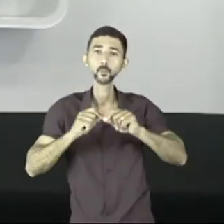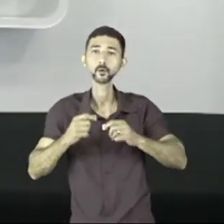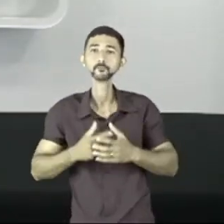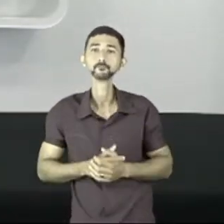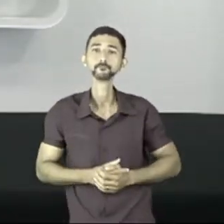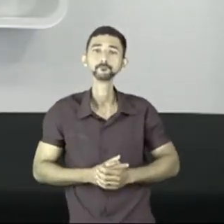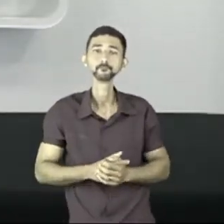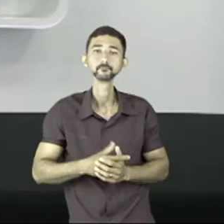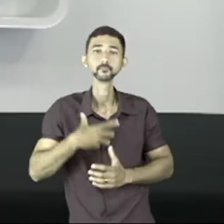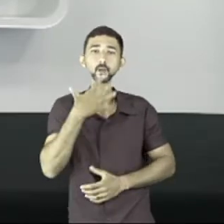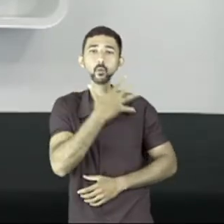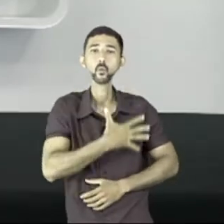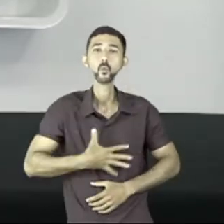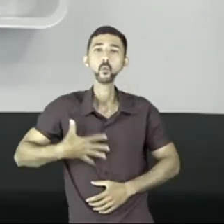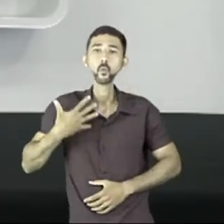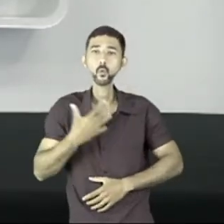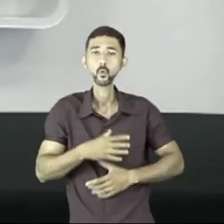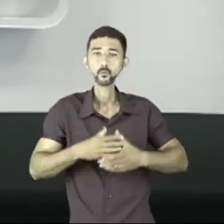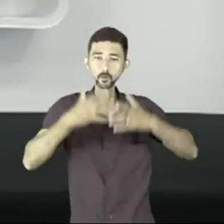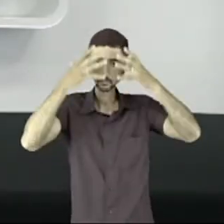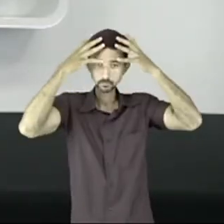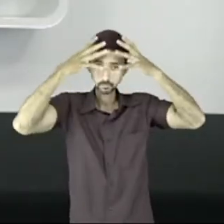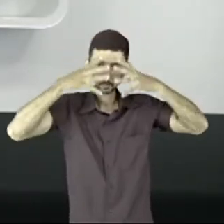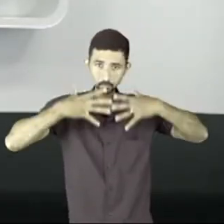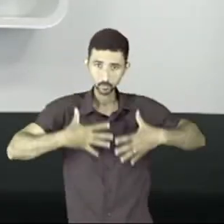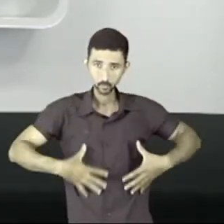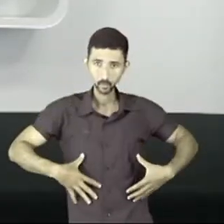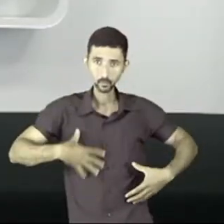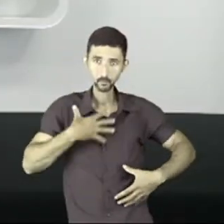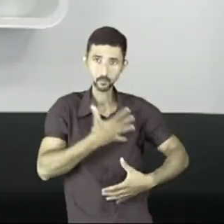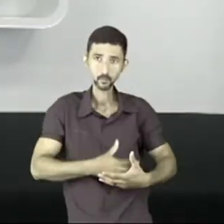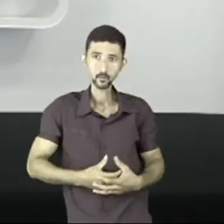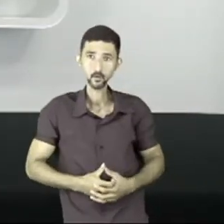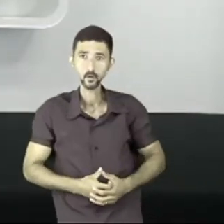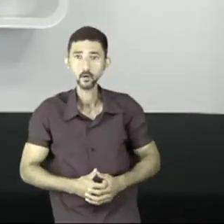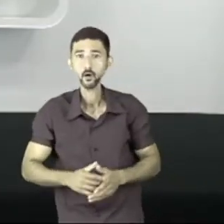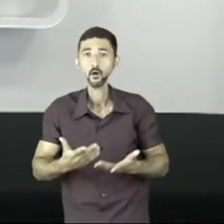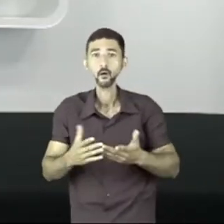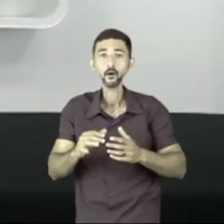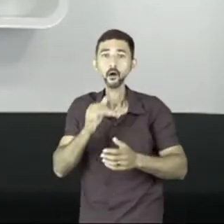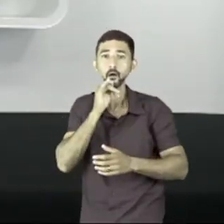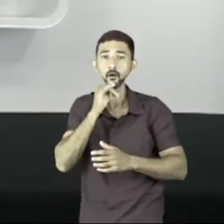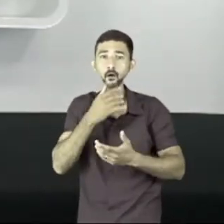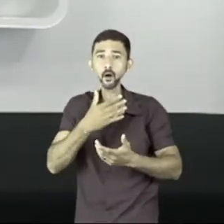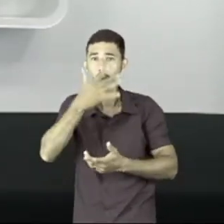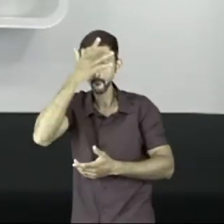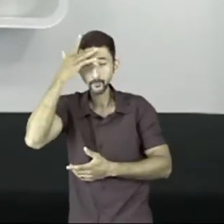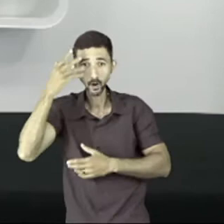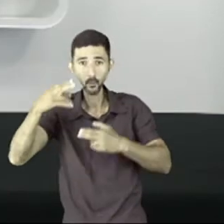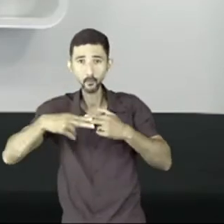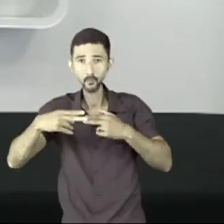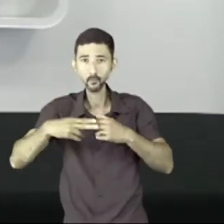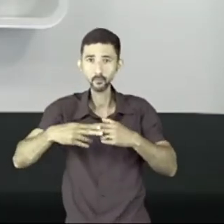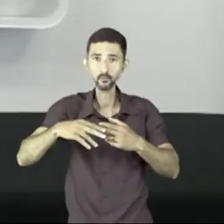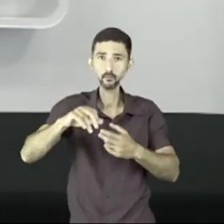que pode ser atingida é maior do que quando utiliza-se o